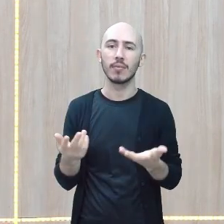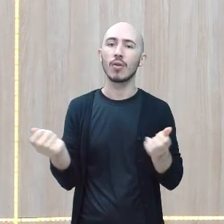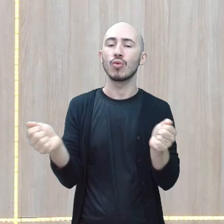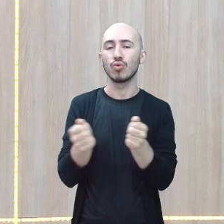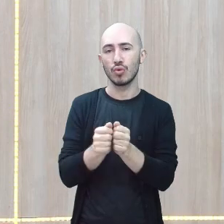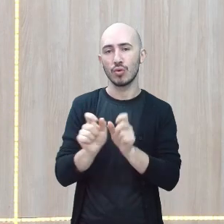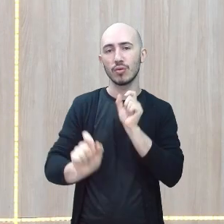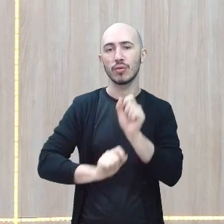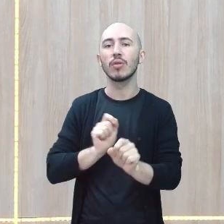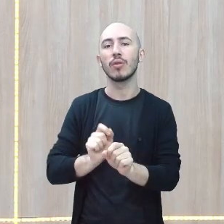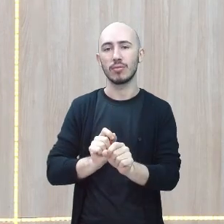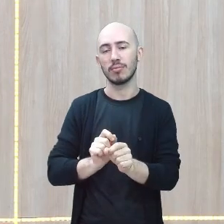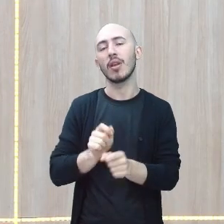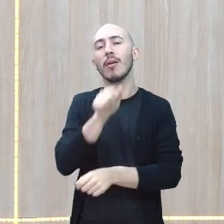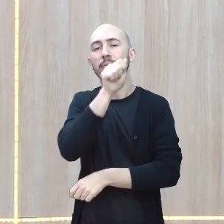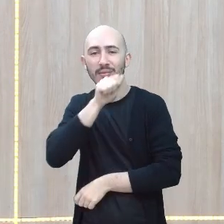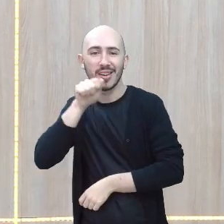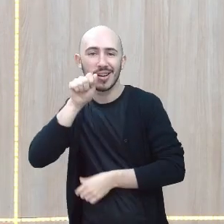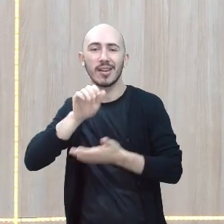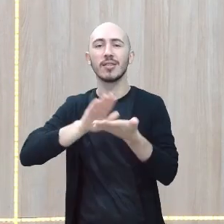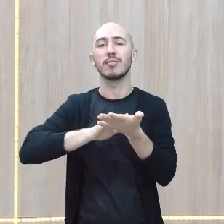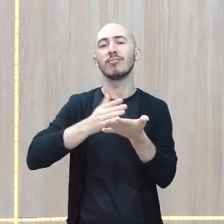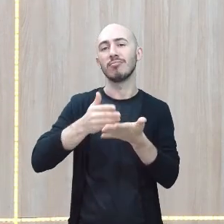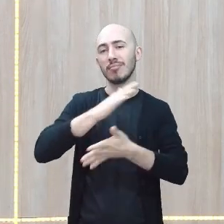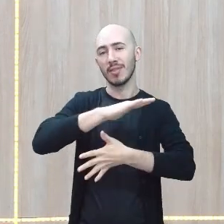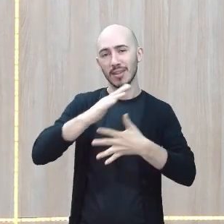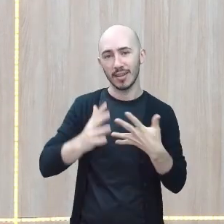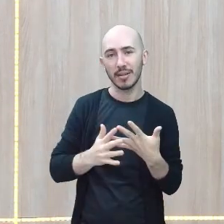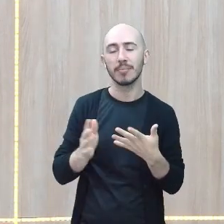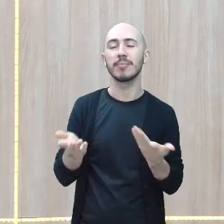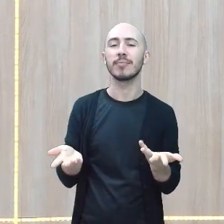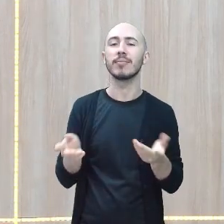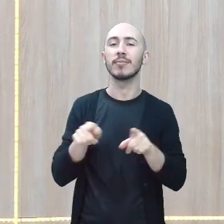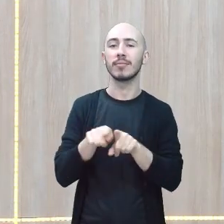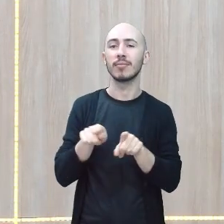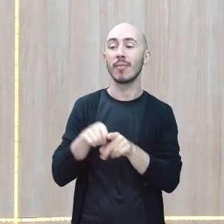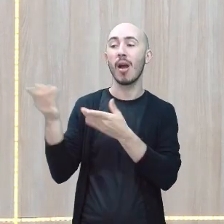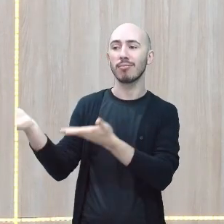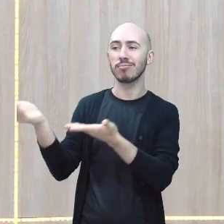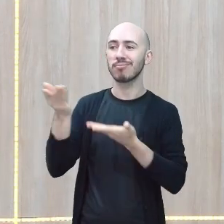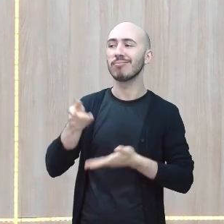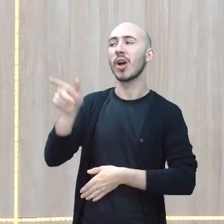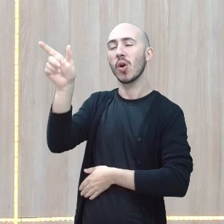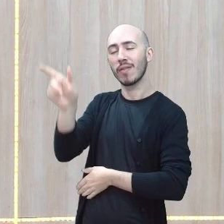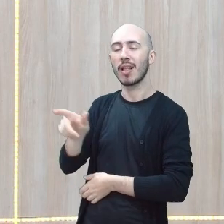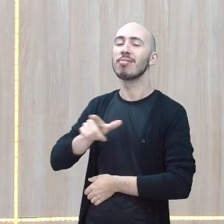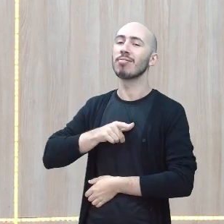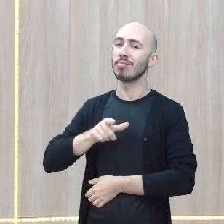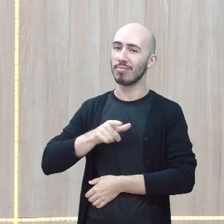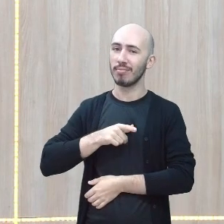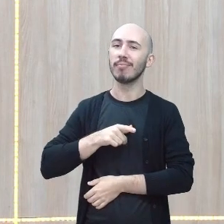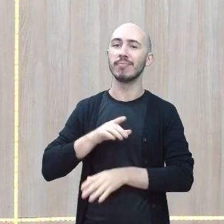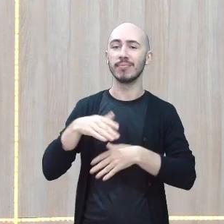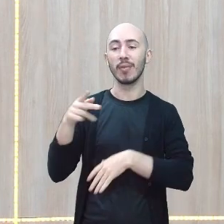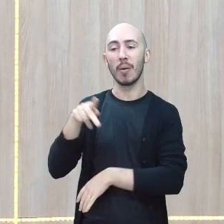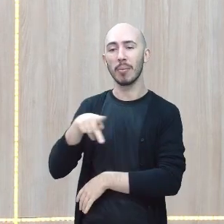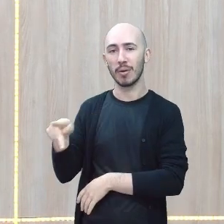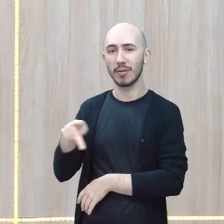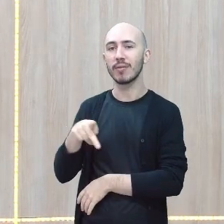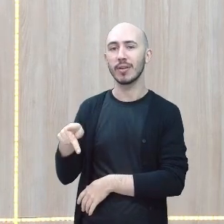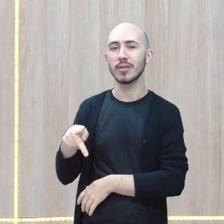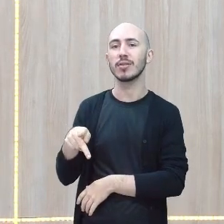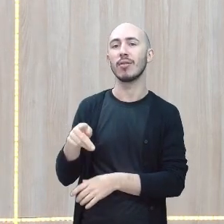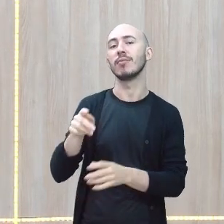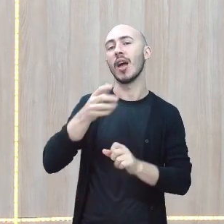do Anderson, o nosso intérprete de Libras, e nós temos um convidado para a nossa aula, o professor de